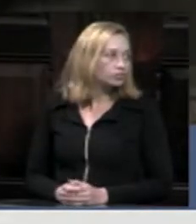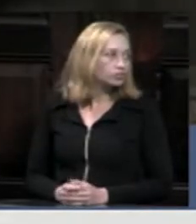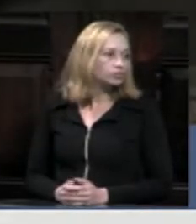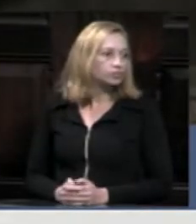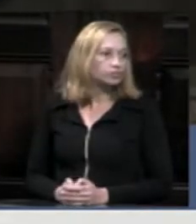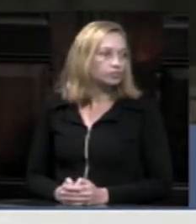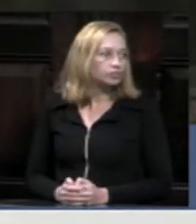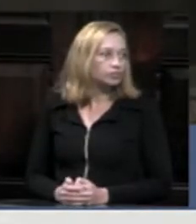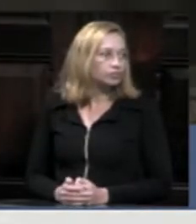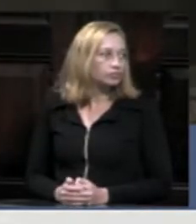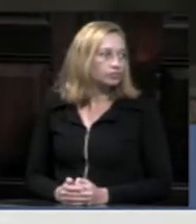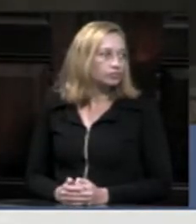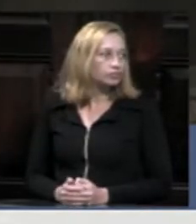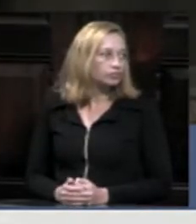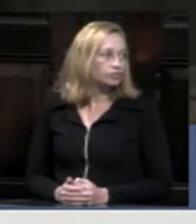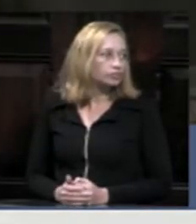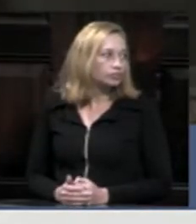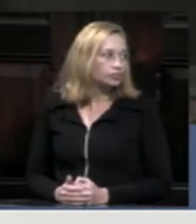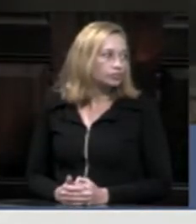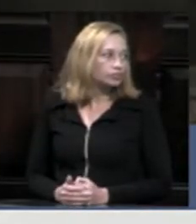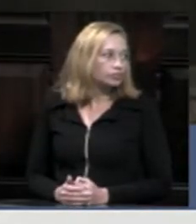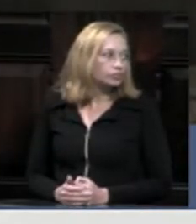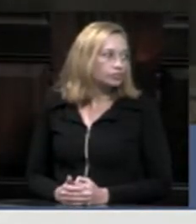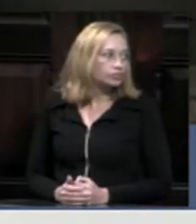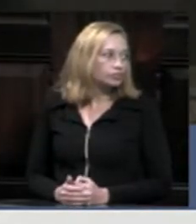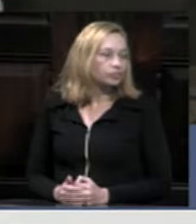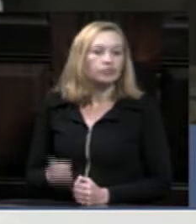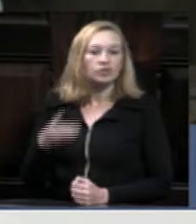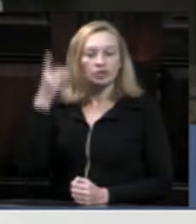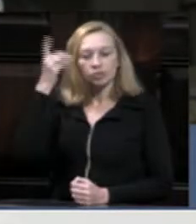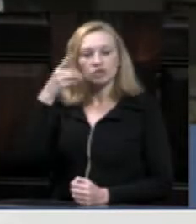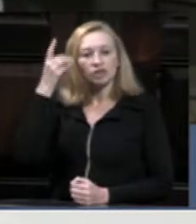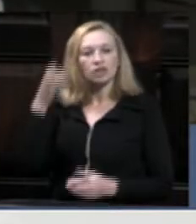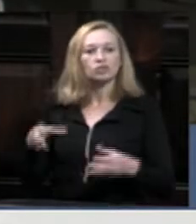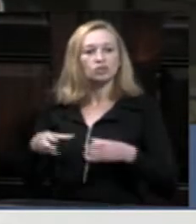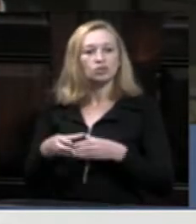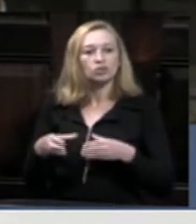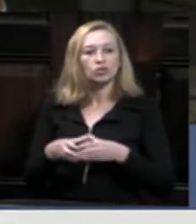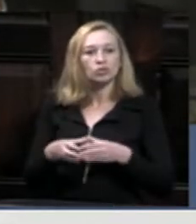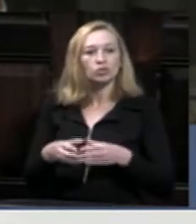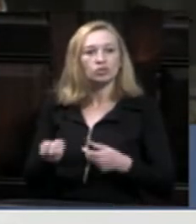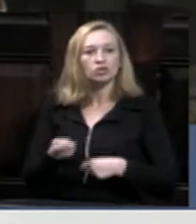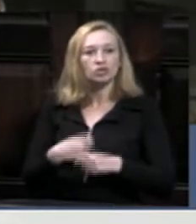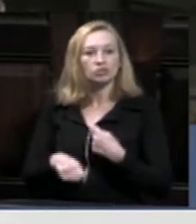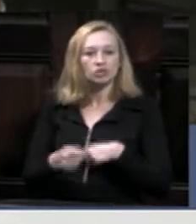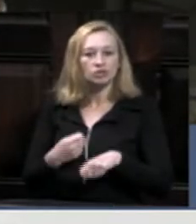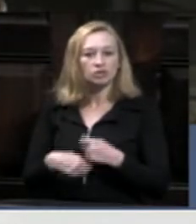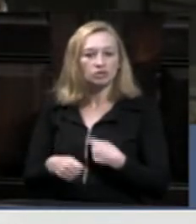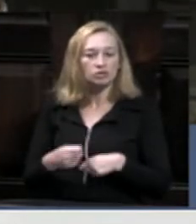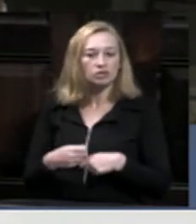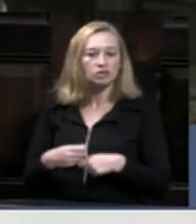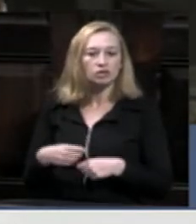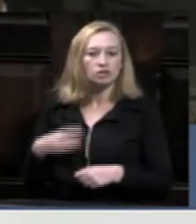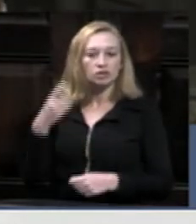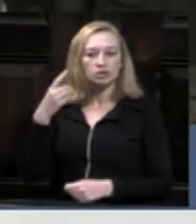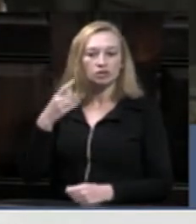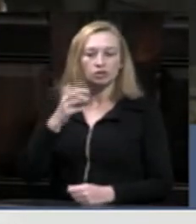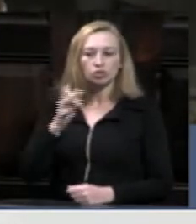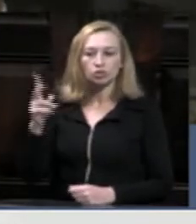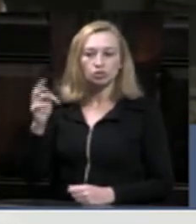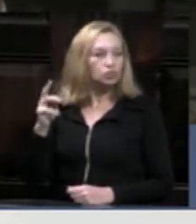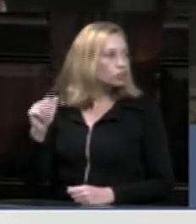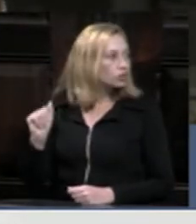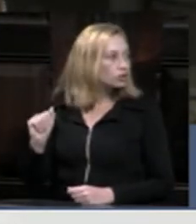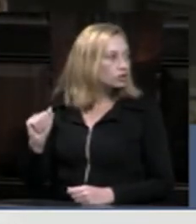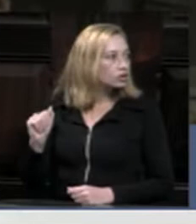Não pergunta, não. Deputado, pela Comissão de Orçamento, Finanças, Fiscalização Financeira e Controle, deputado Gustavo Tutuca,